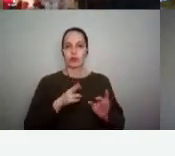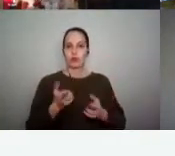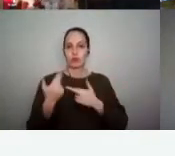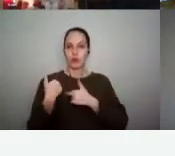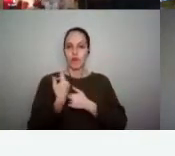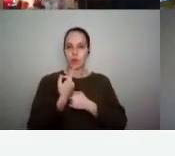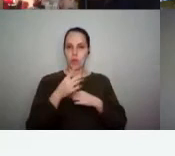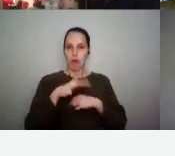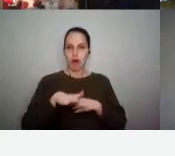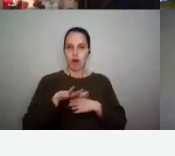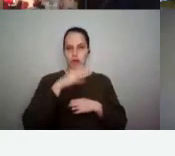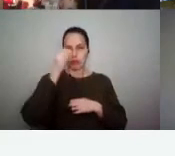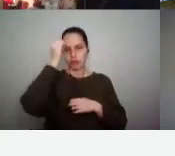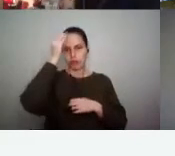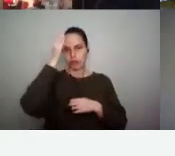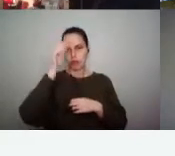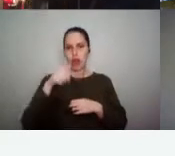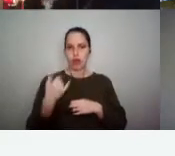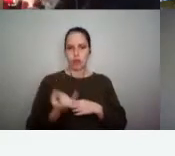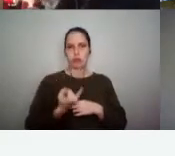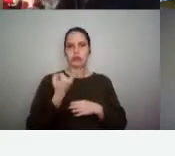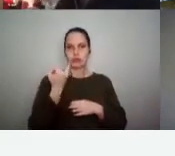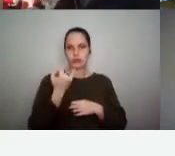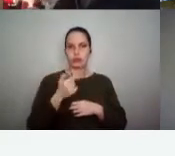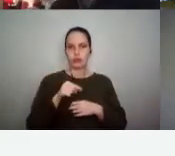domínio estruturante é fundamental.